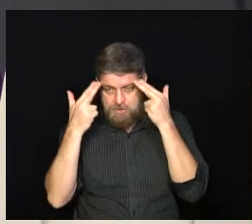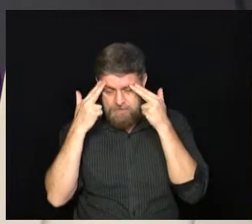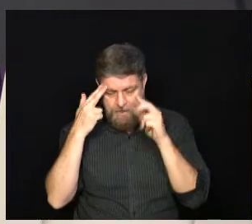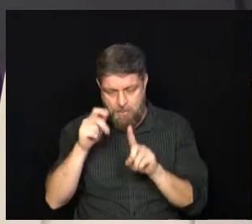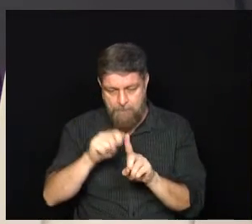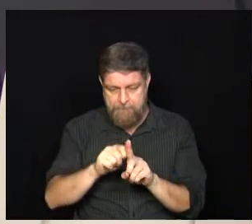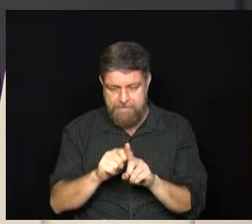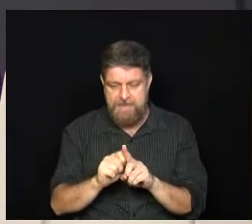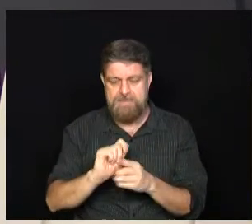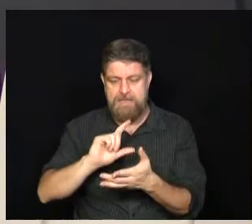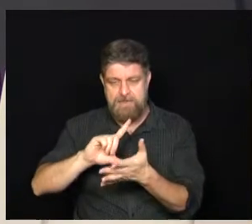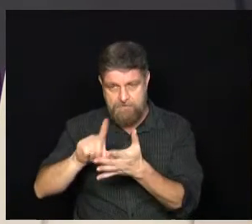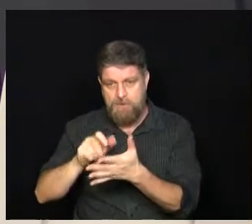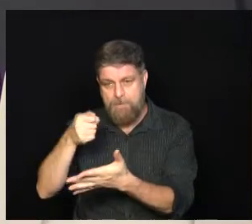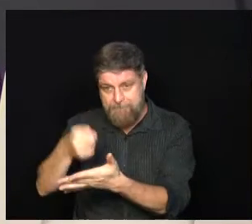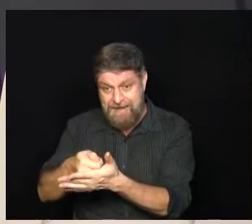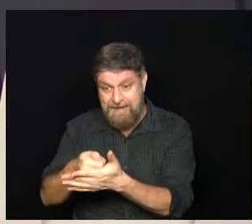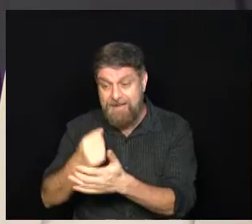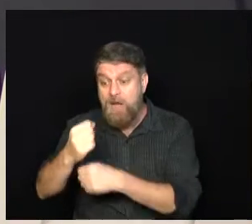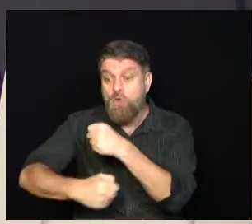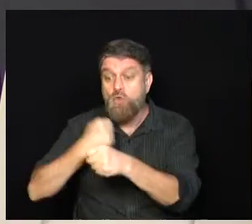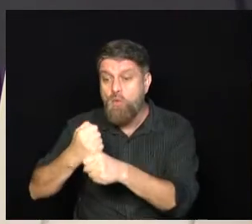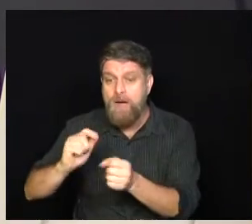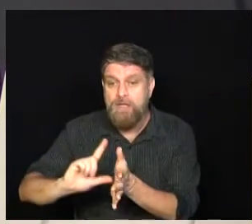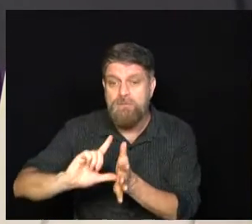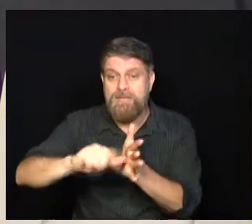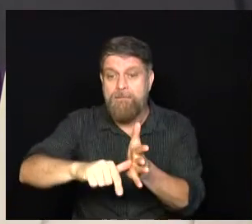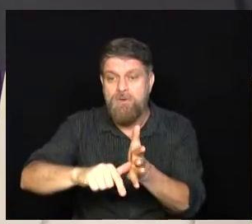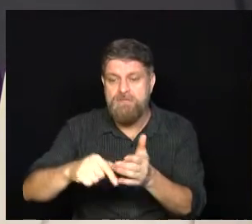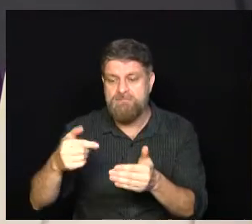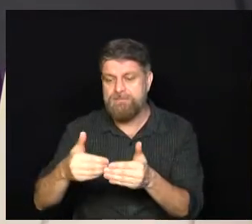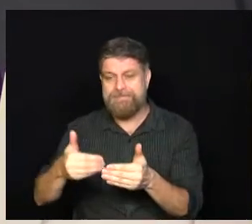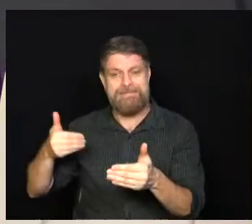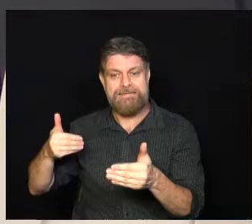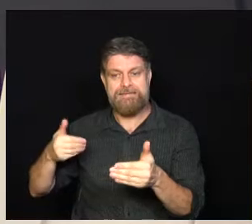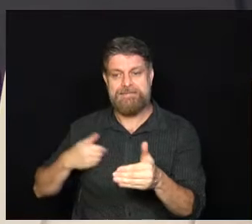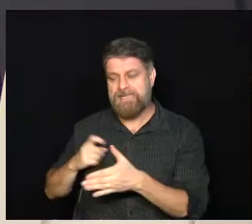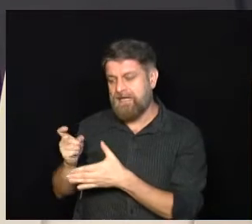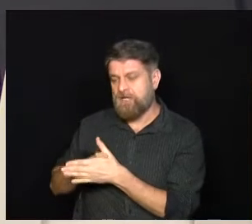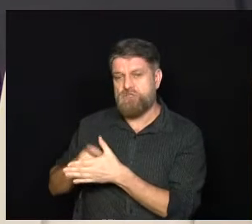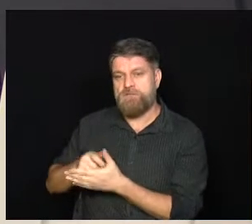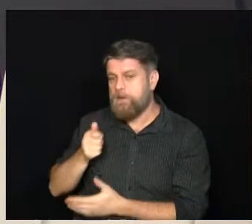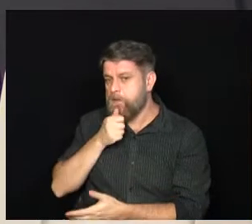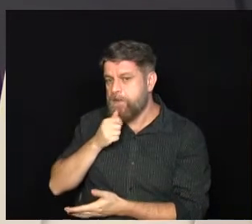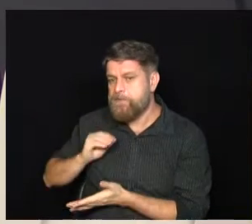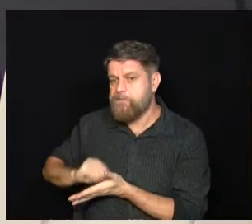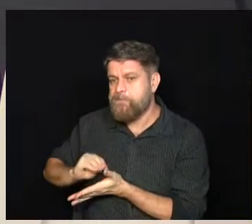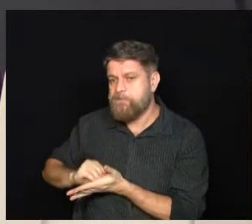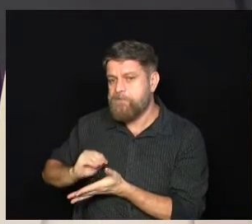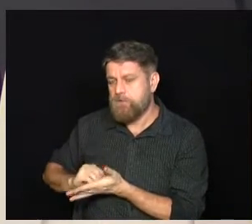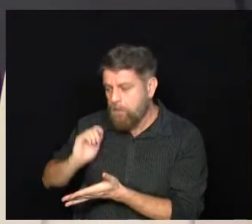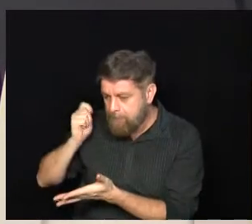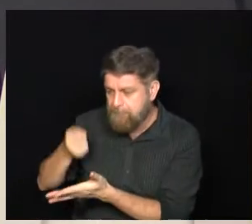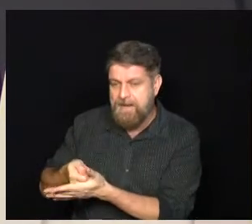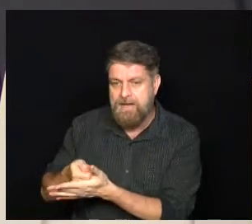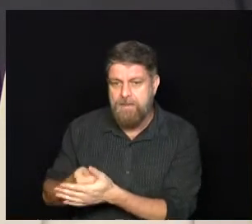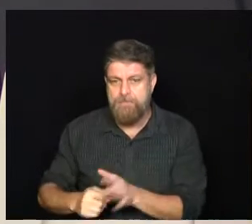subsequente, mas quando vira o ano, ele se torna restos a pagar. Isso é o que determina aí a